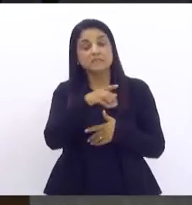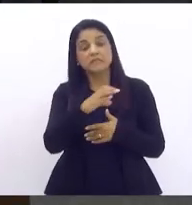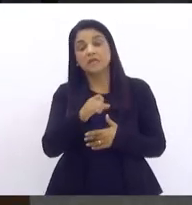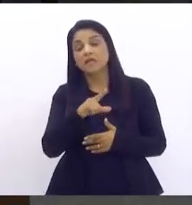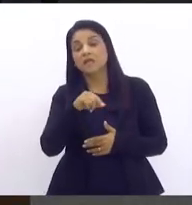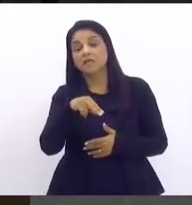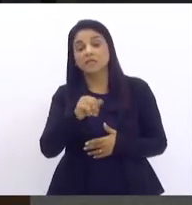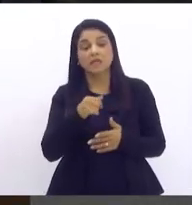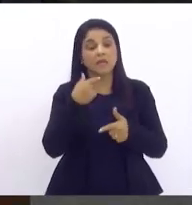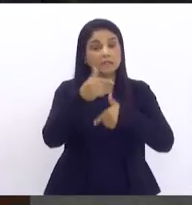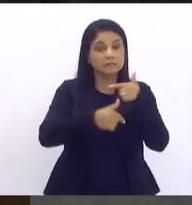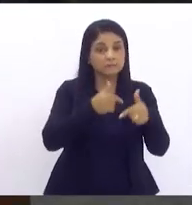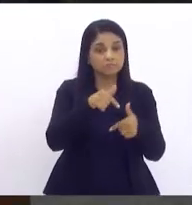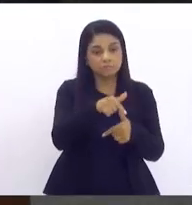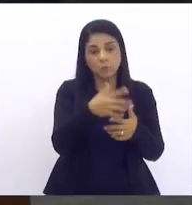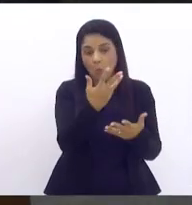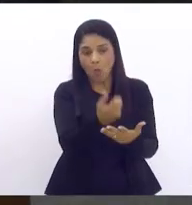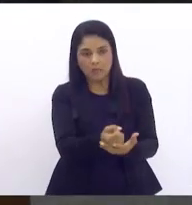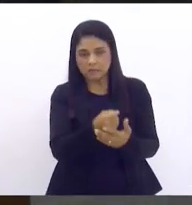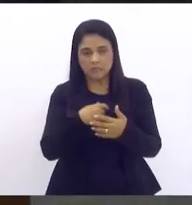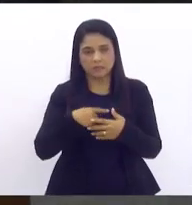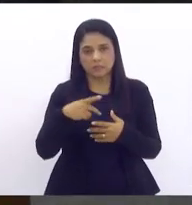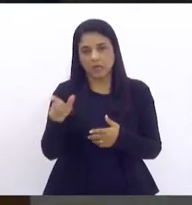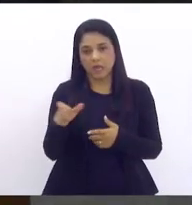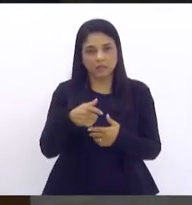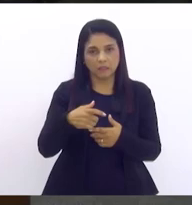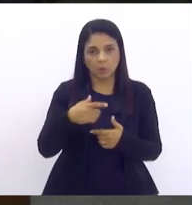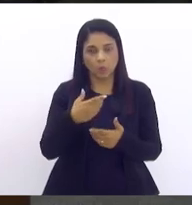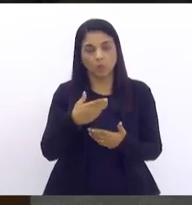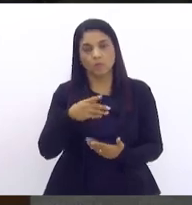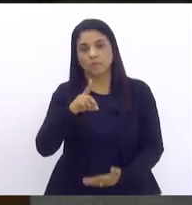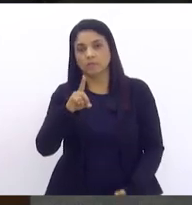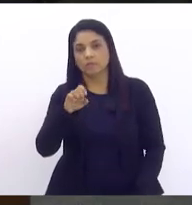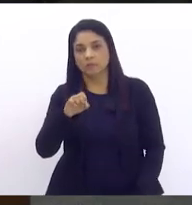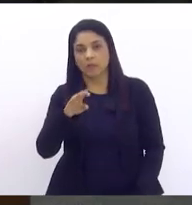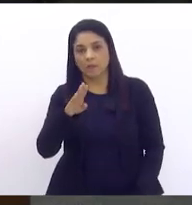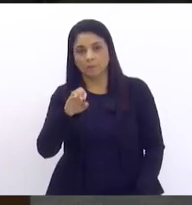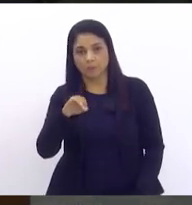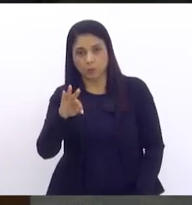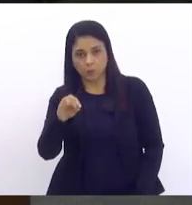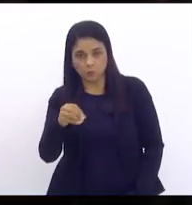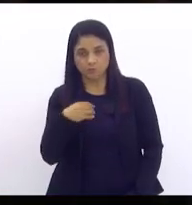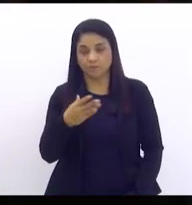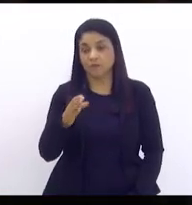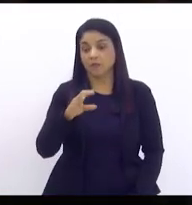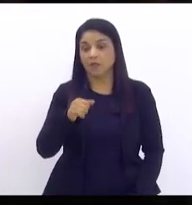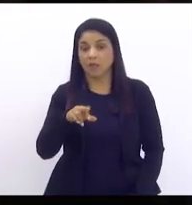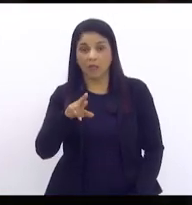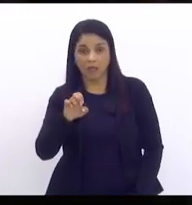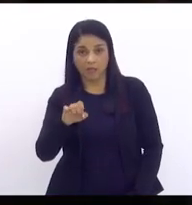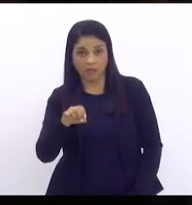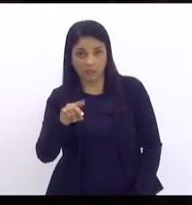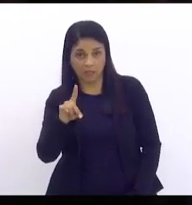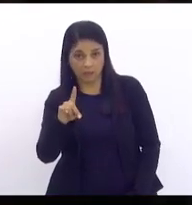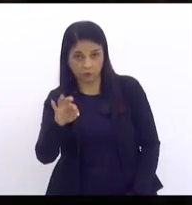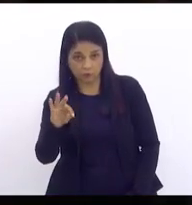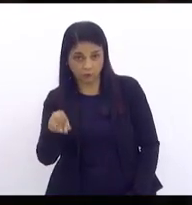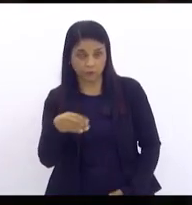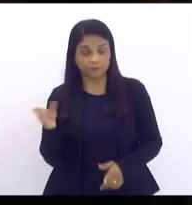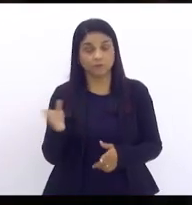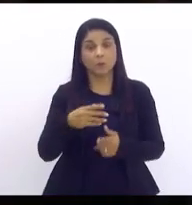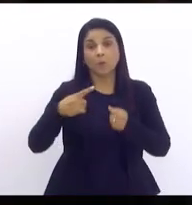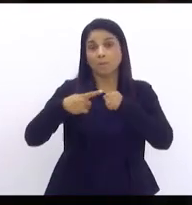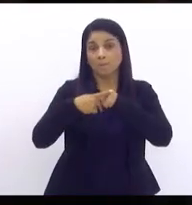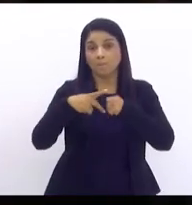que ele trabalha, não aceite cartão de débito, cartão de crédito e PIX. PIX é injeção